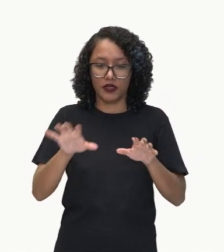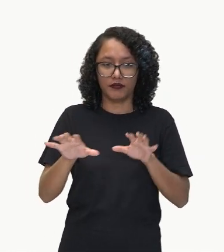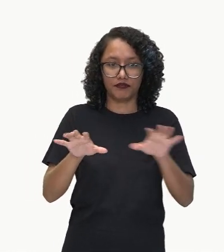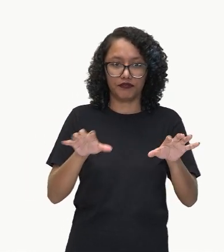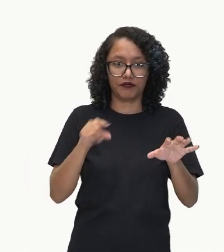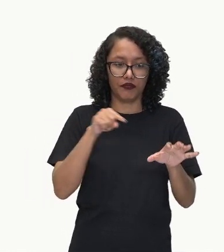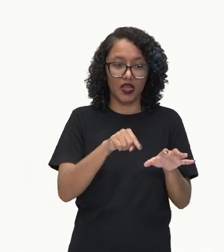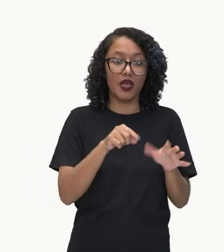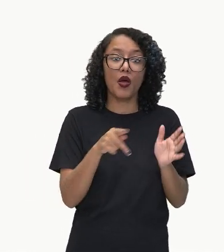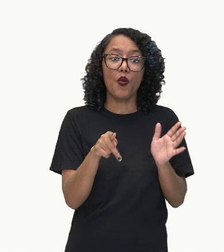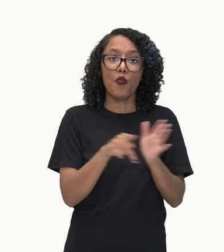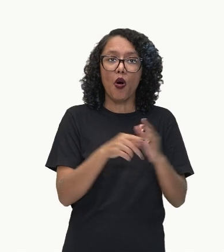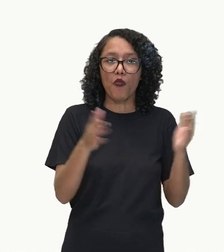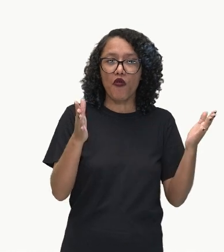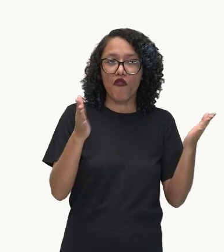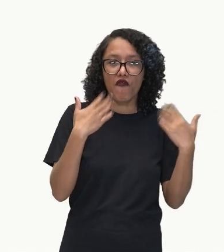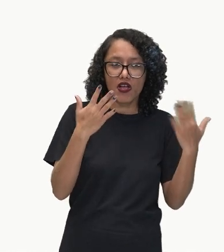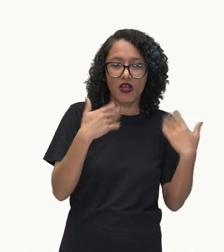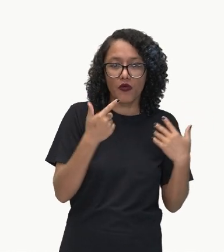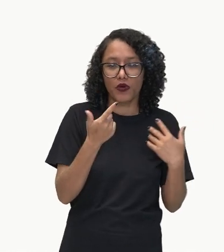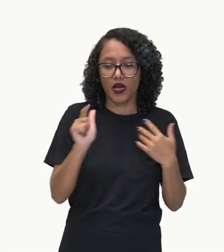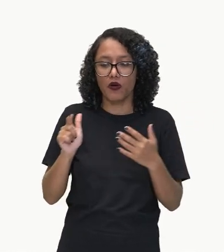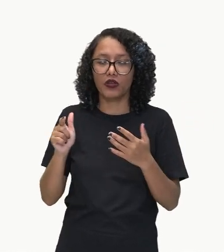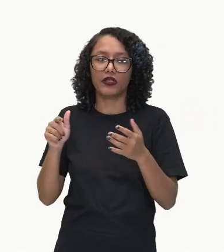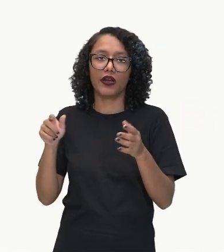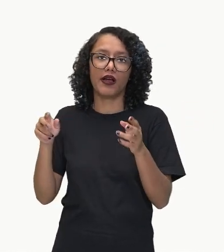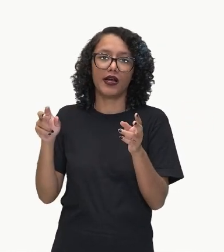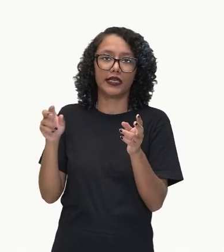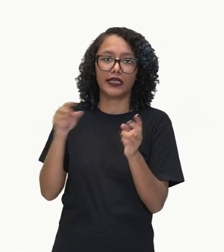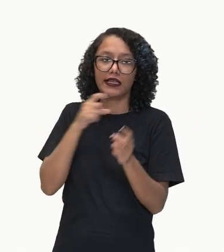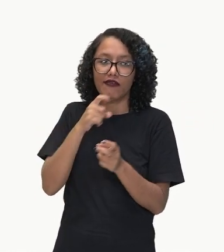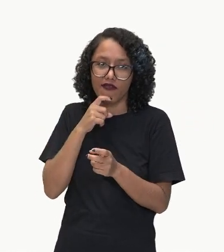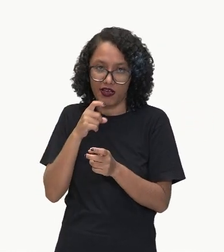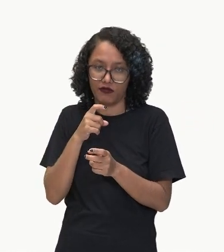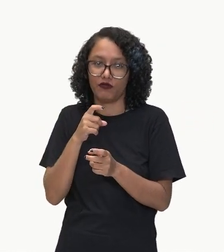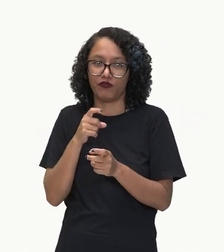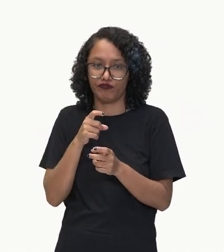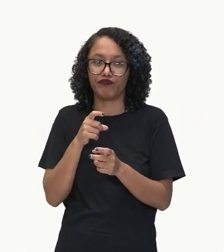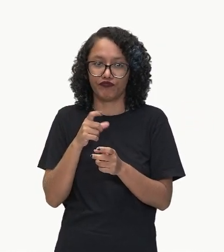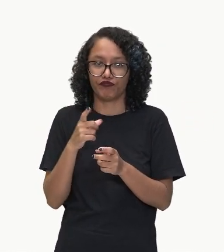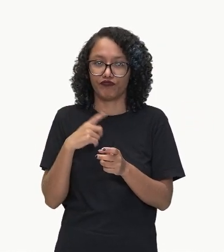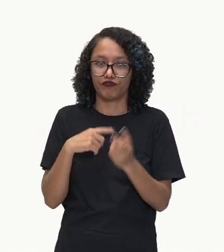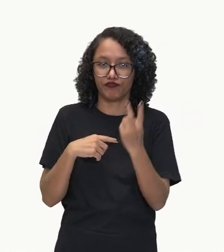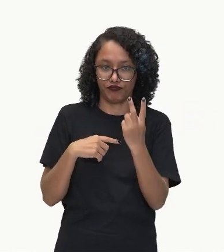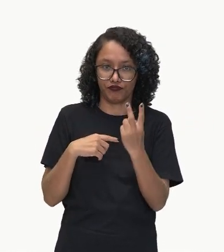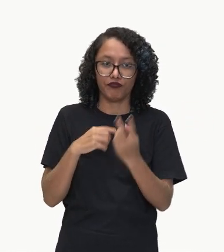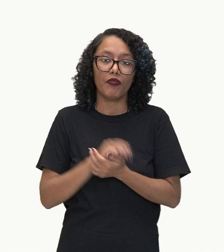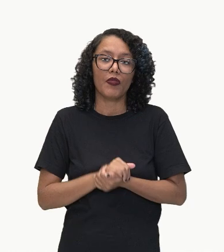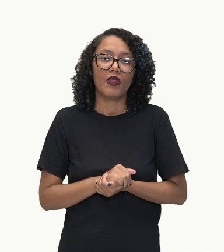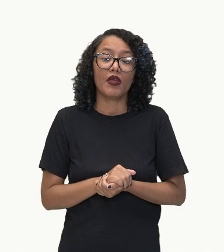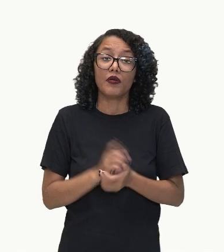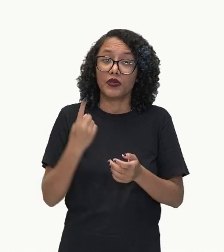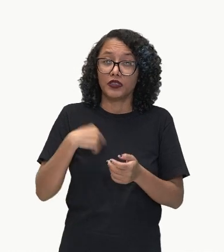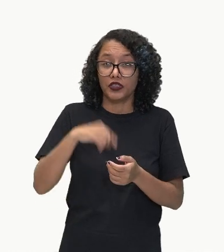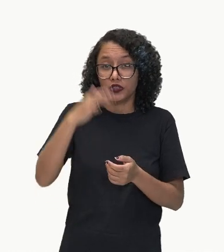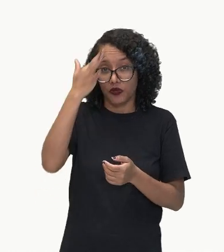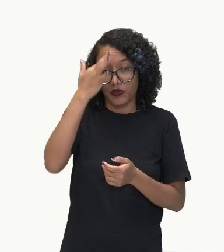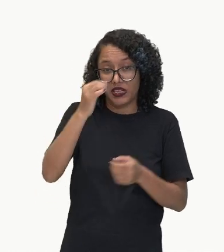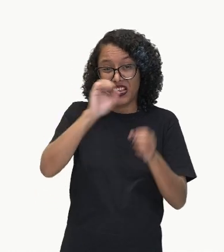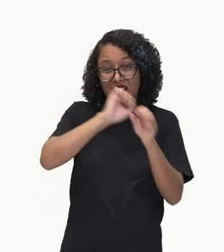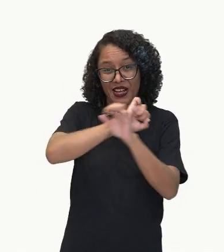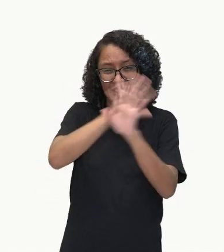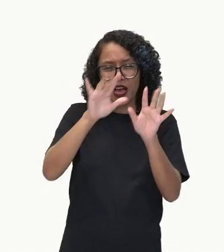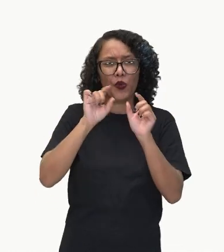de verão e as monções de inverno. Para a gente conseguir compreender melhor o que são